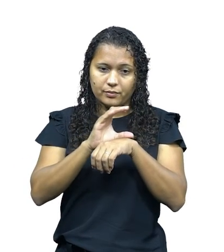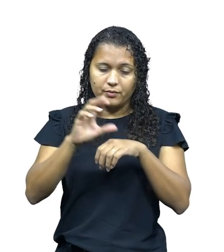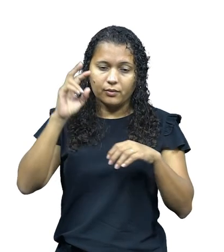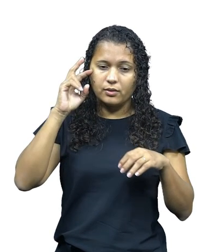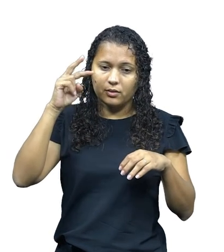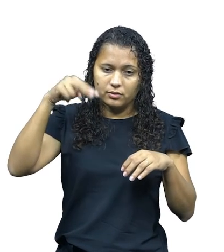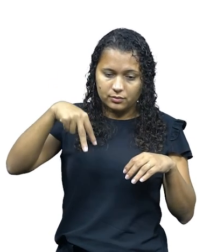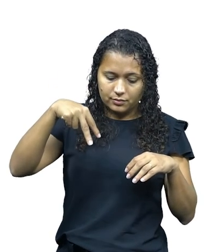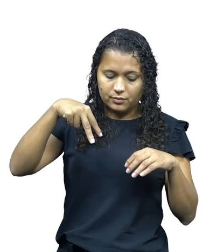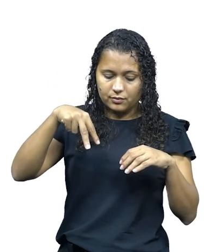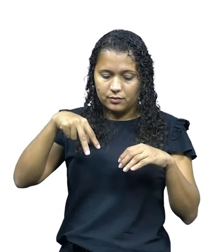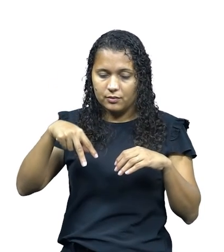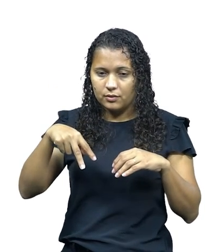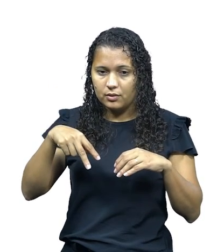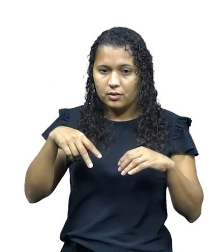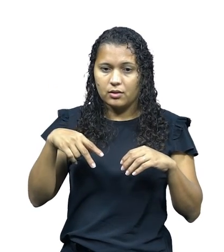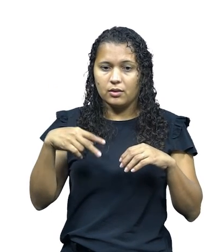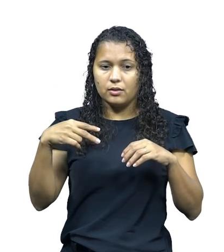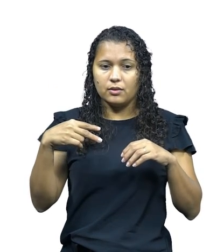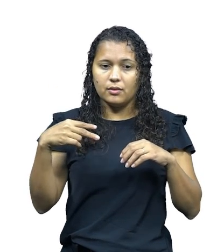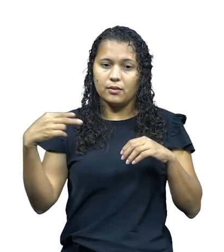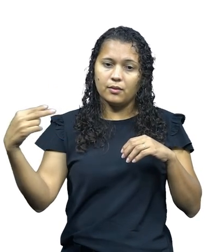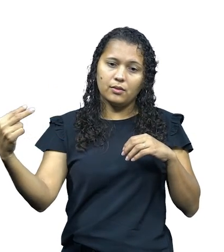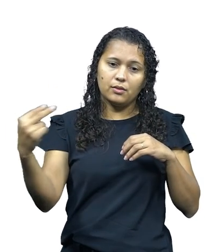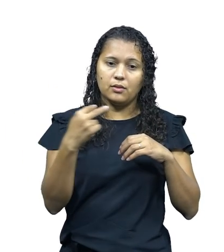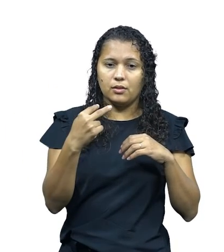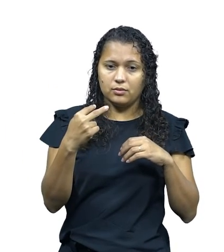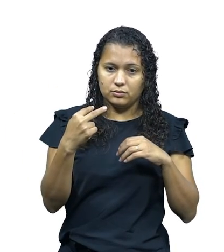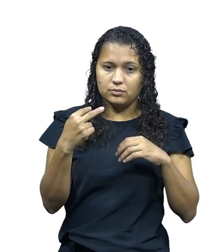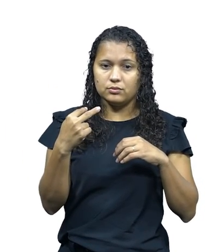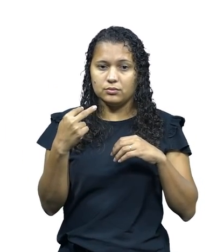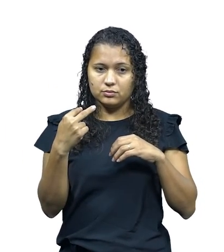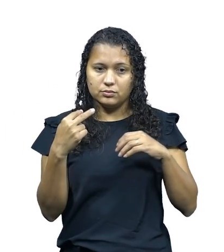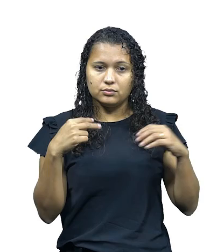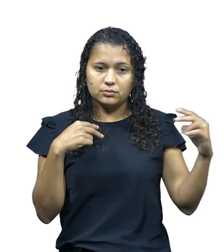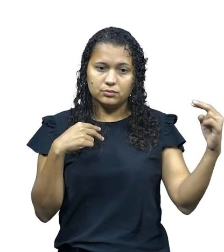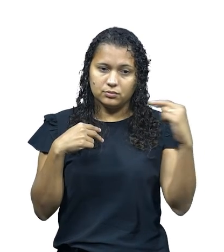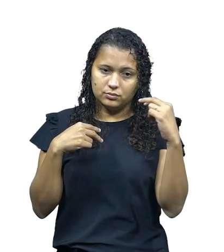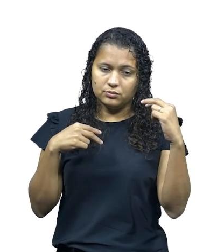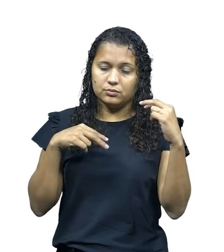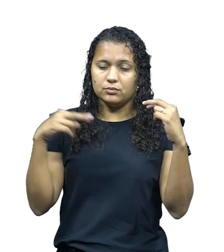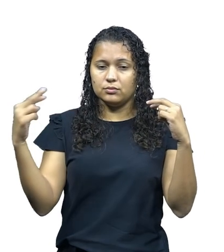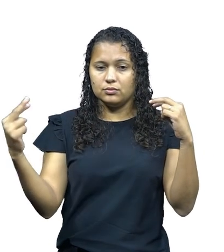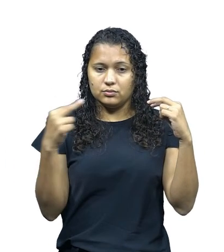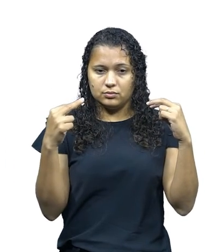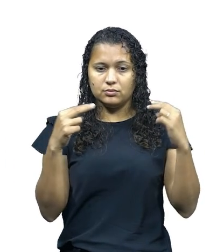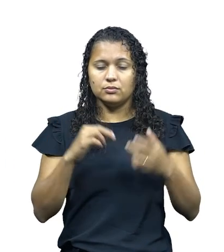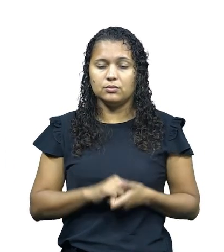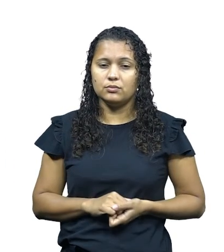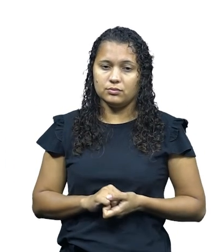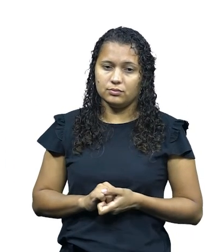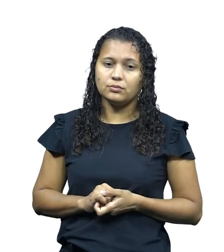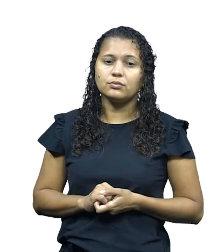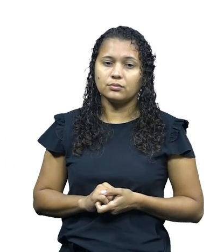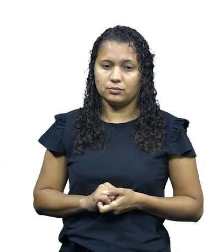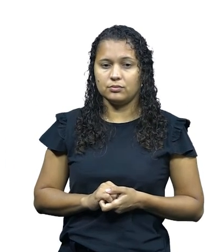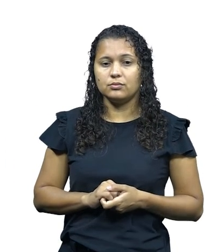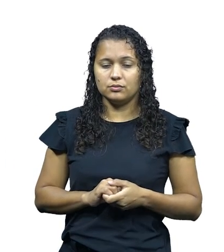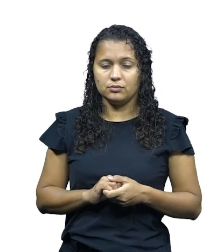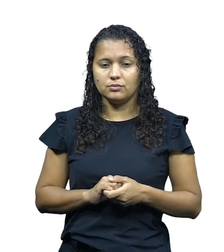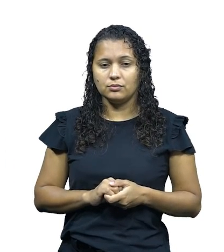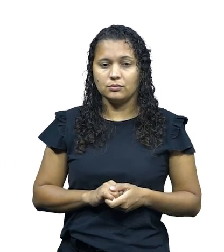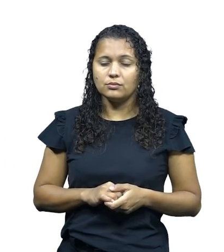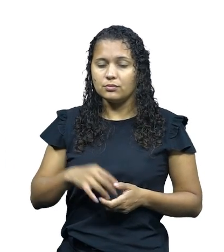sendo observada de cima. Nós temos a vista lateral, que está sendo observada de lado. E nós temos a